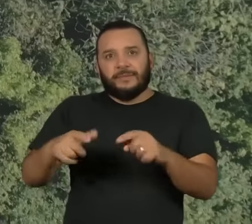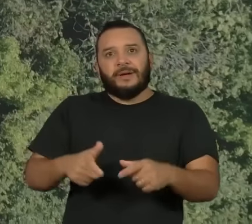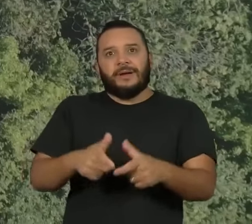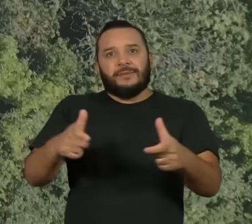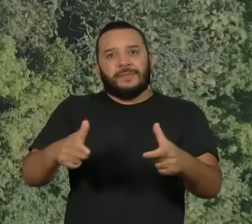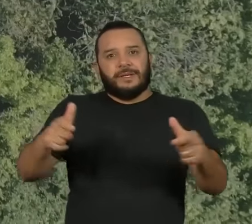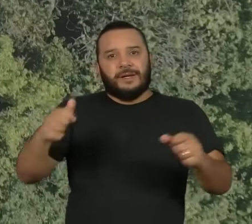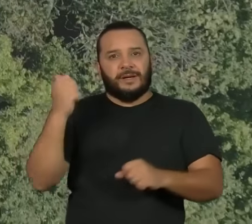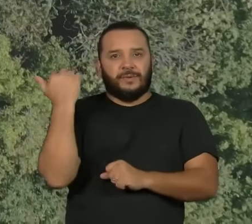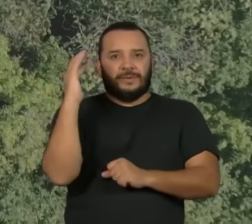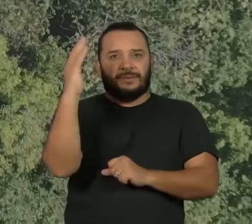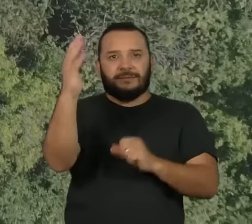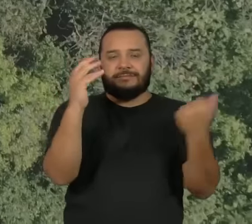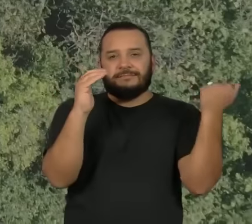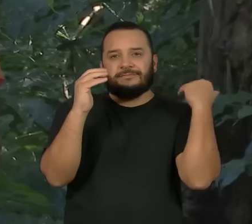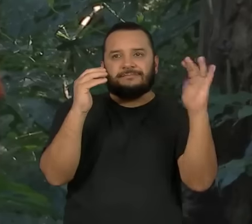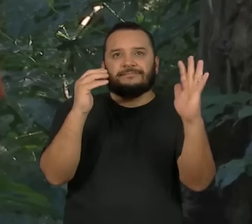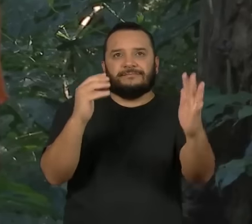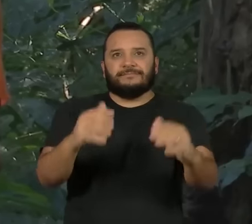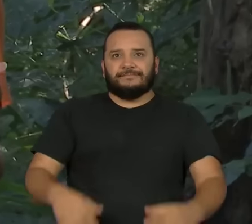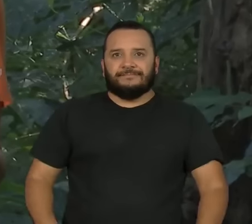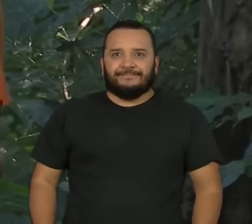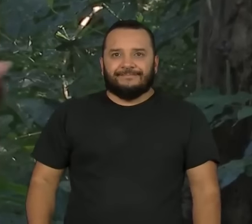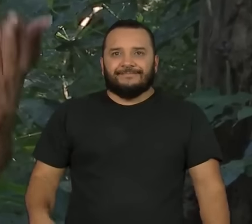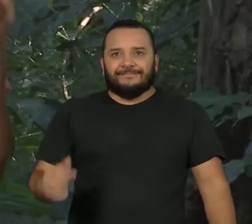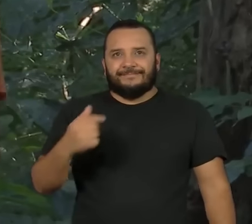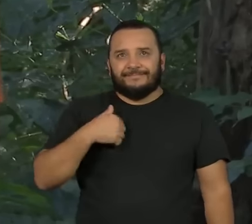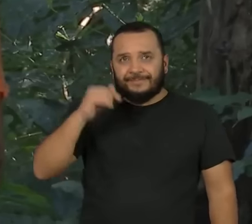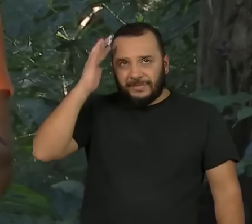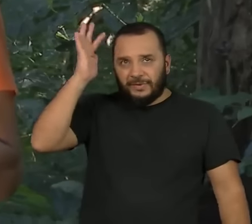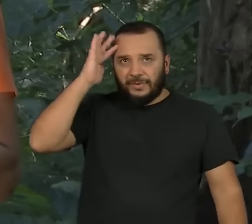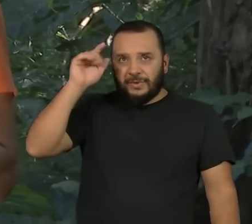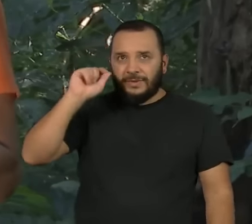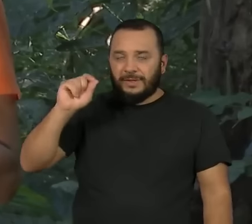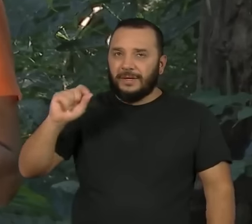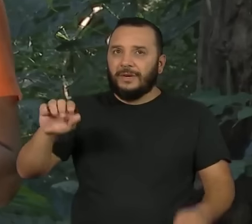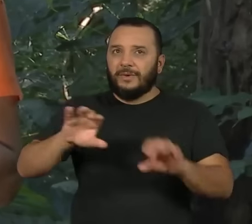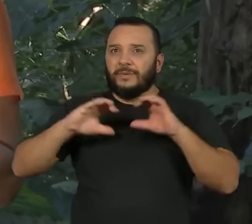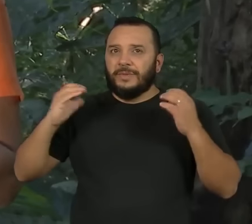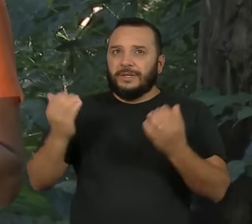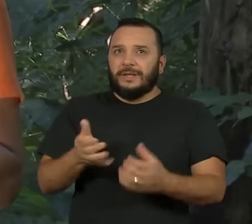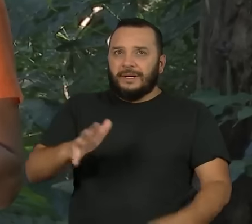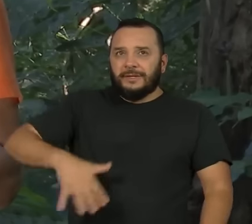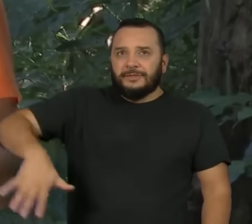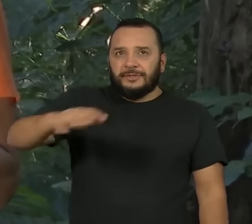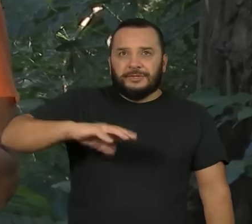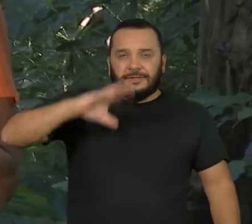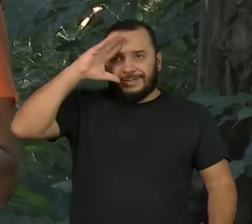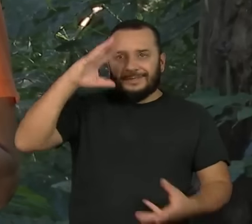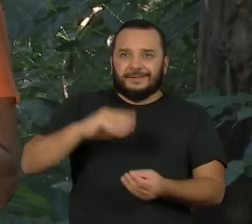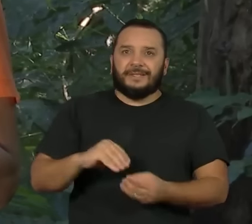o corredor ecológico. O sonho é fazer com que a comunidade entenda que